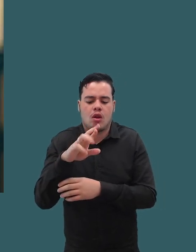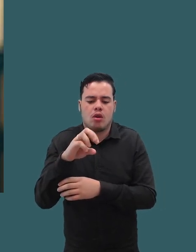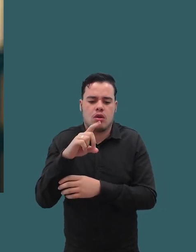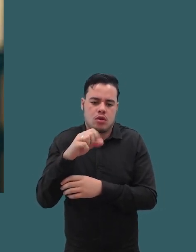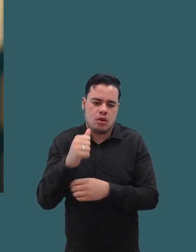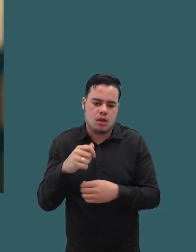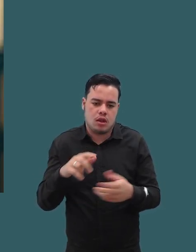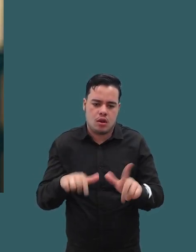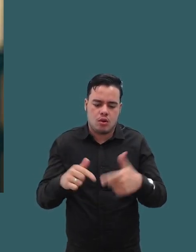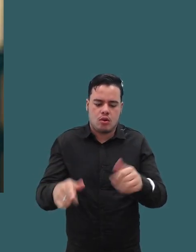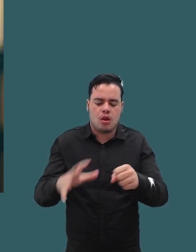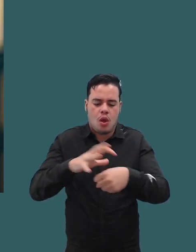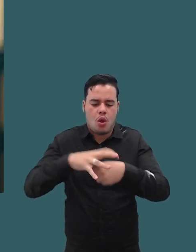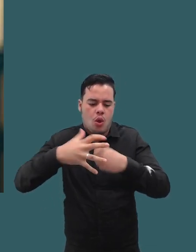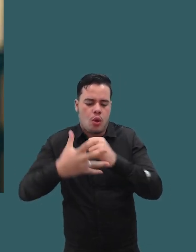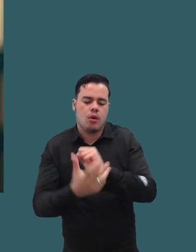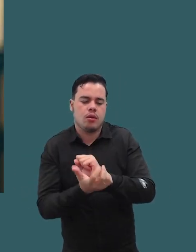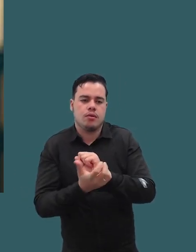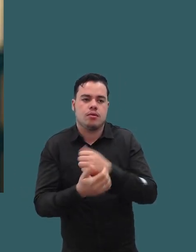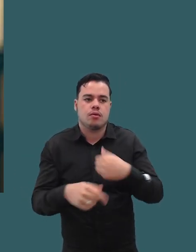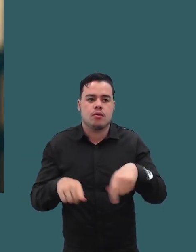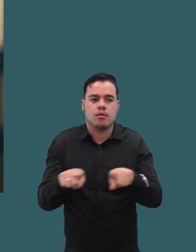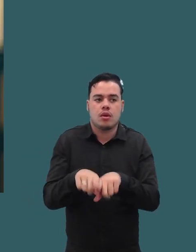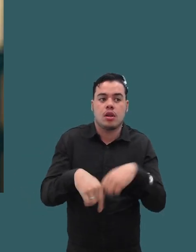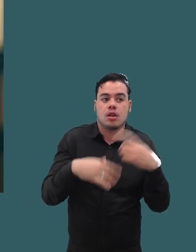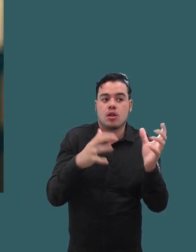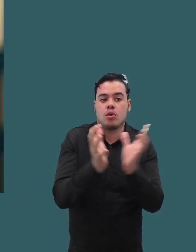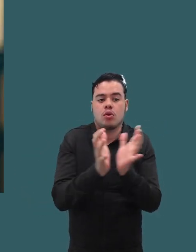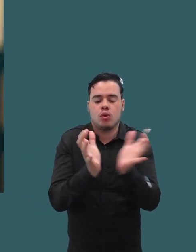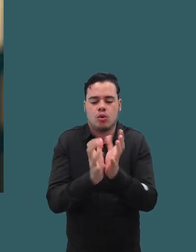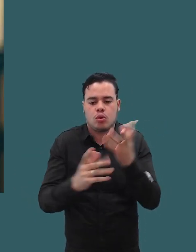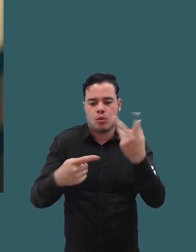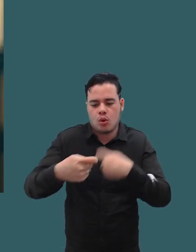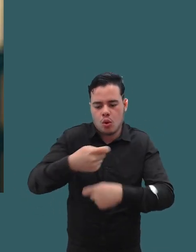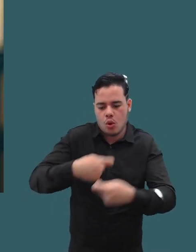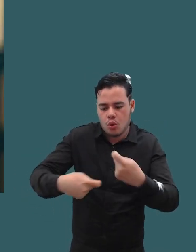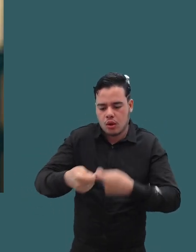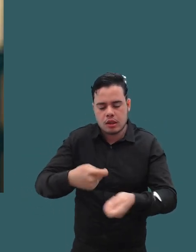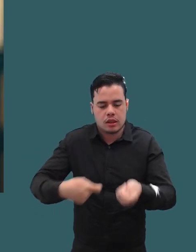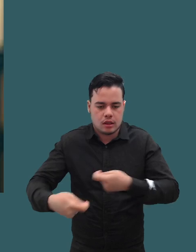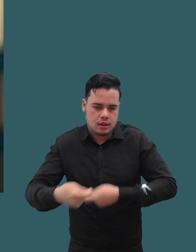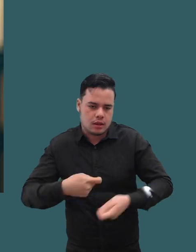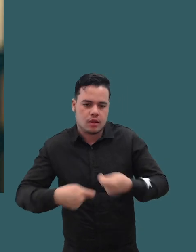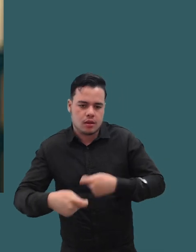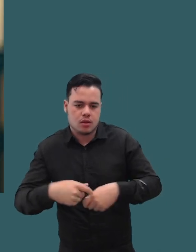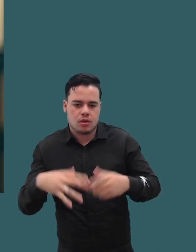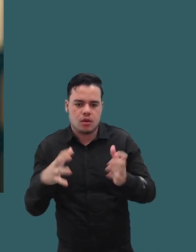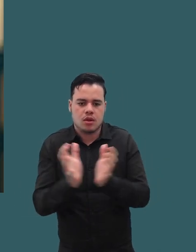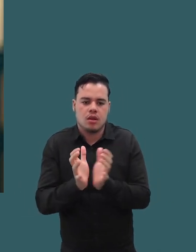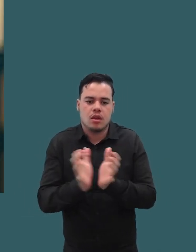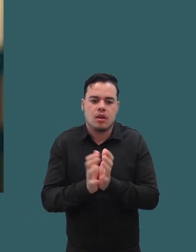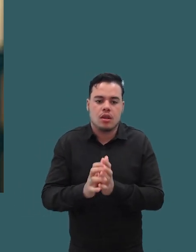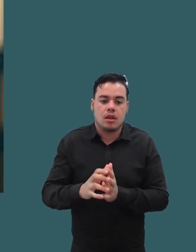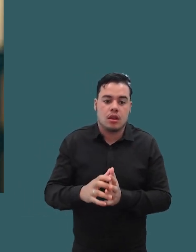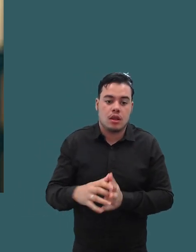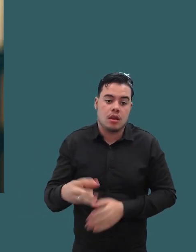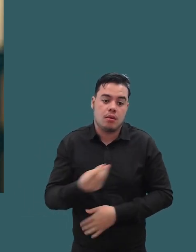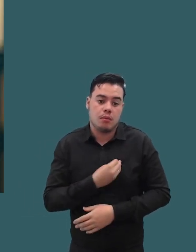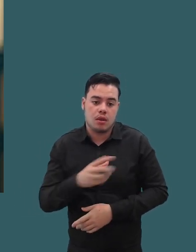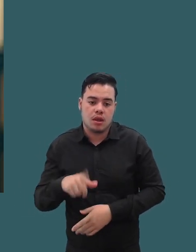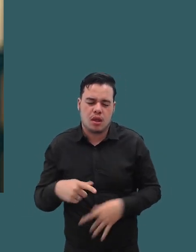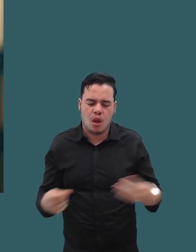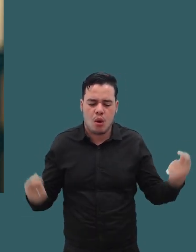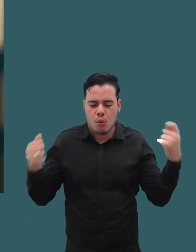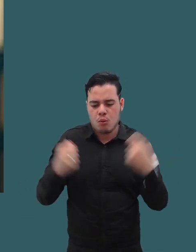diante. Portanto, não são pessoas isoladas, mas são grupos organizados e que têm presença e poder na